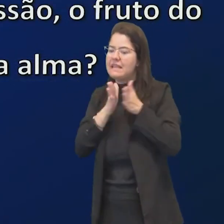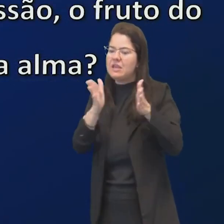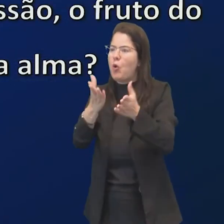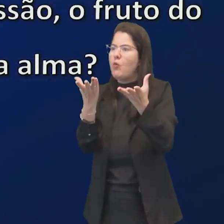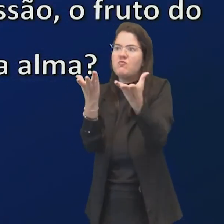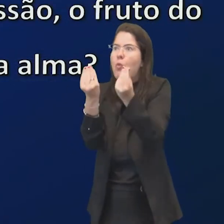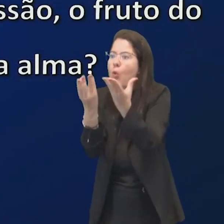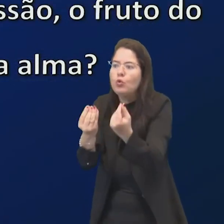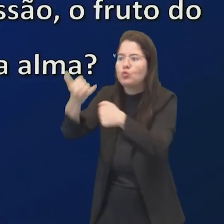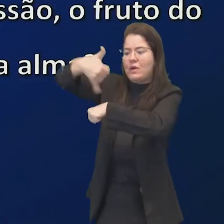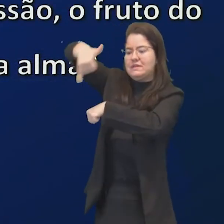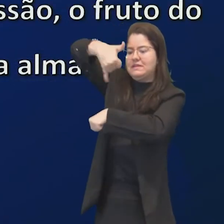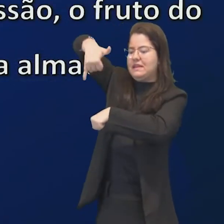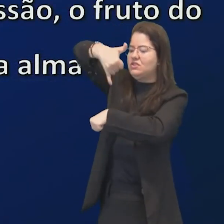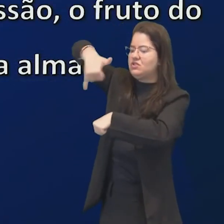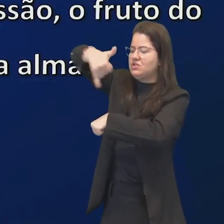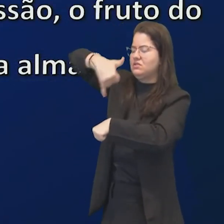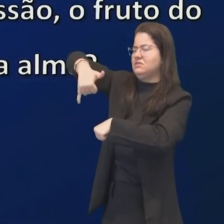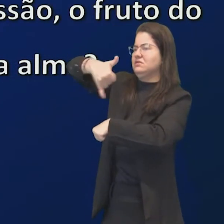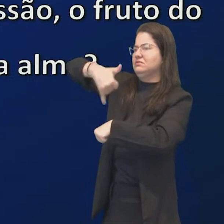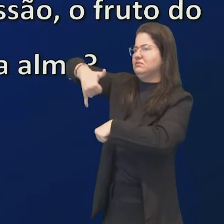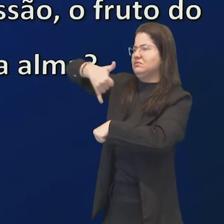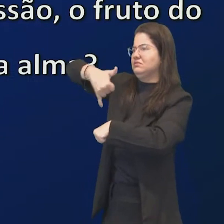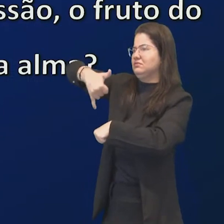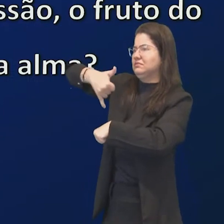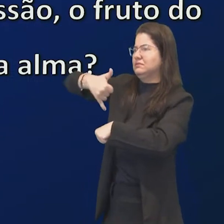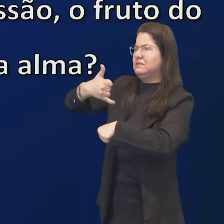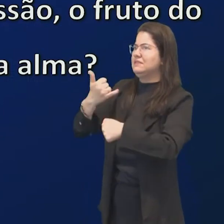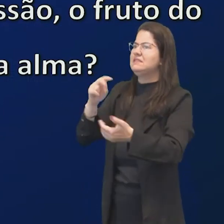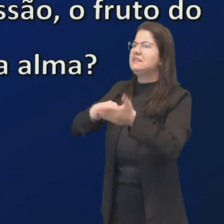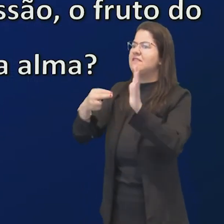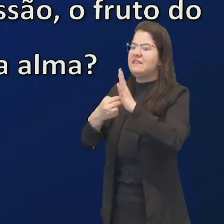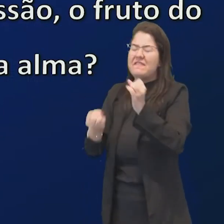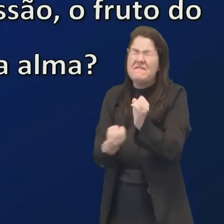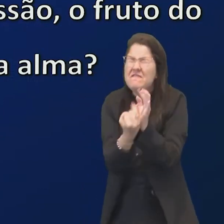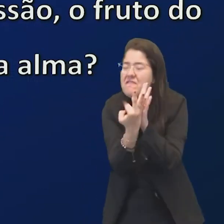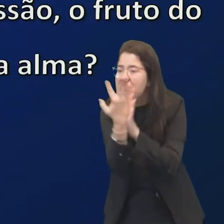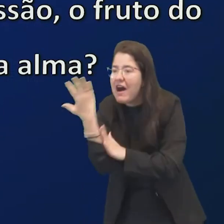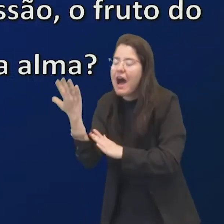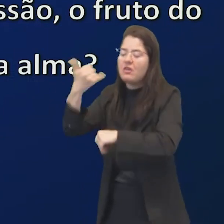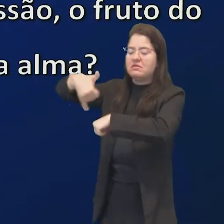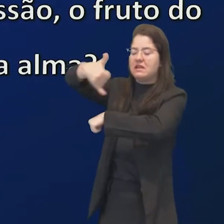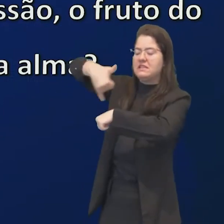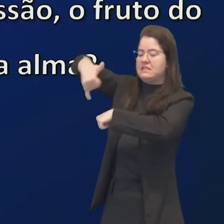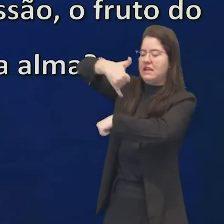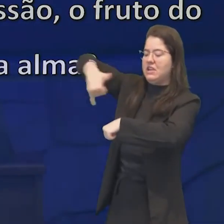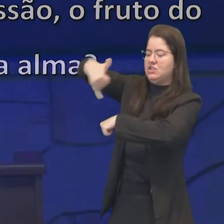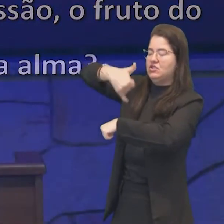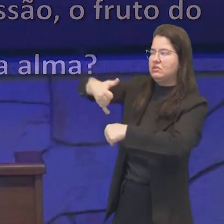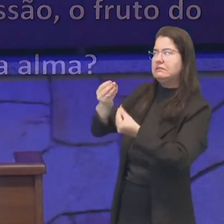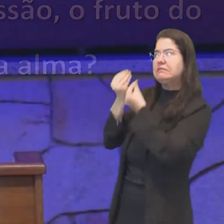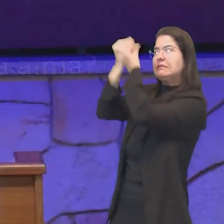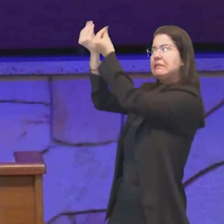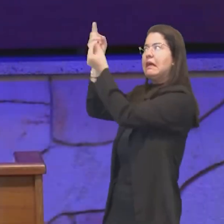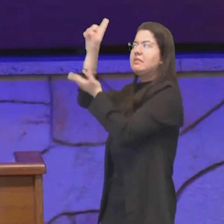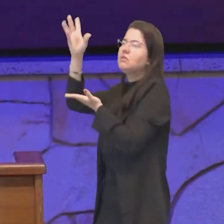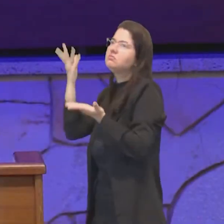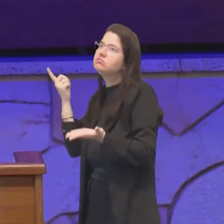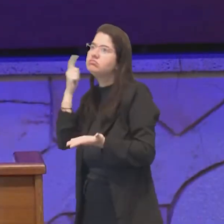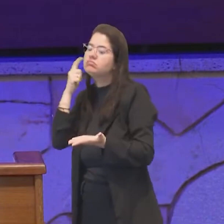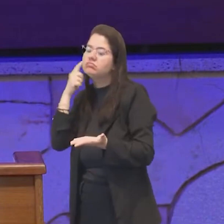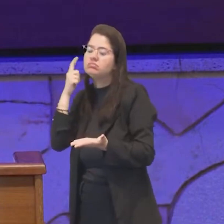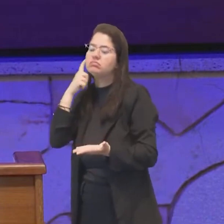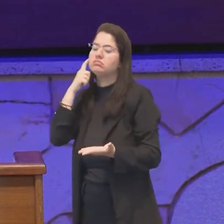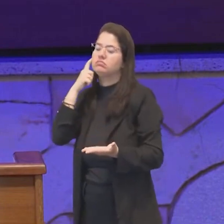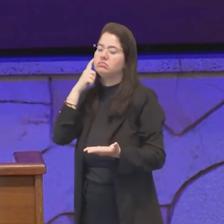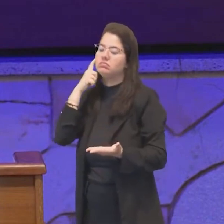me apresentarei diante do Senhor com uma enxurrada de azeite, e o azeite, ele era um dos ingredientes na oferta